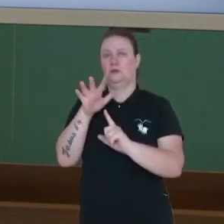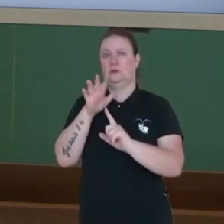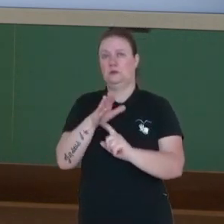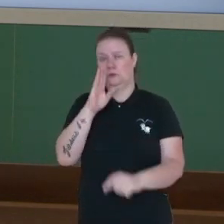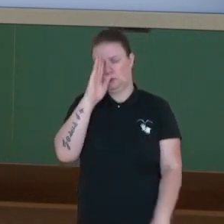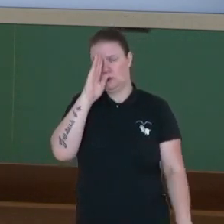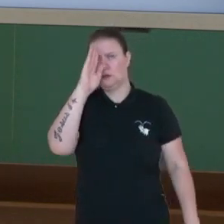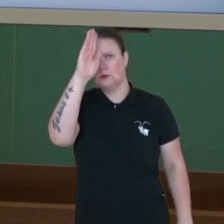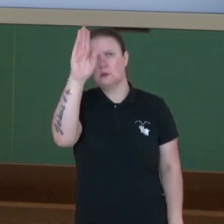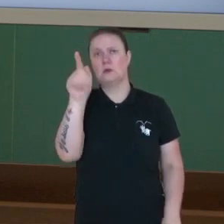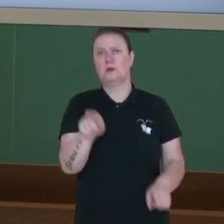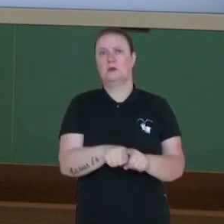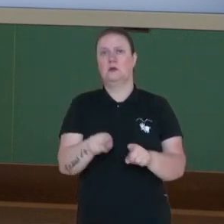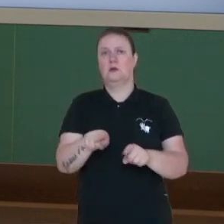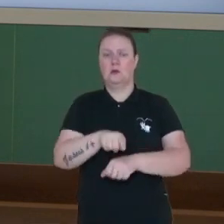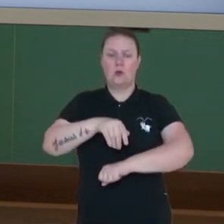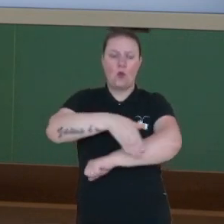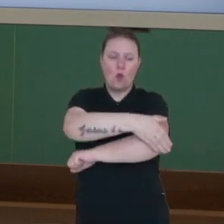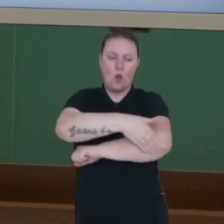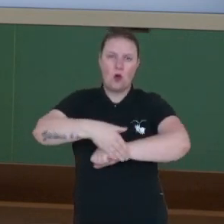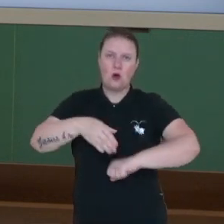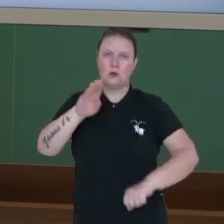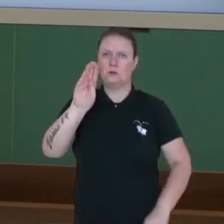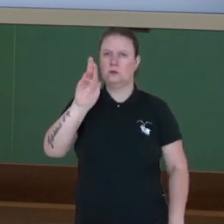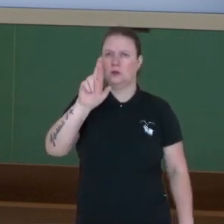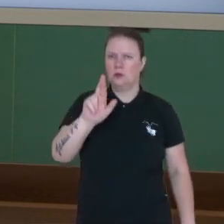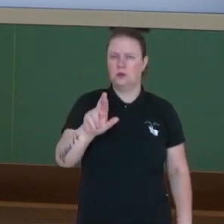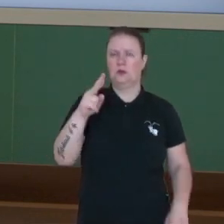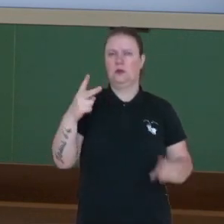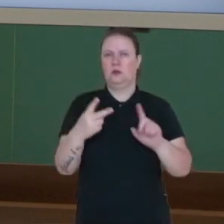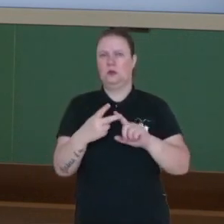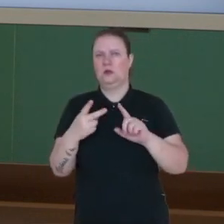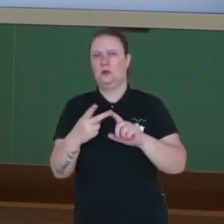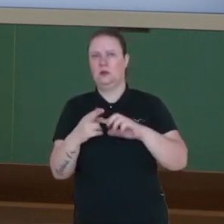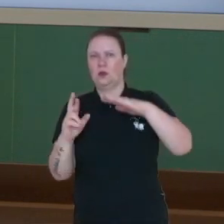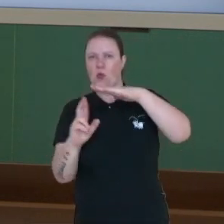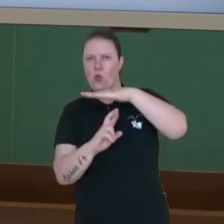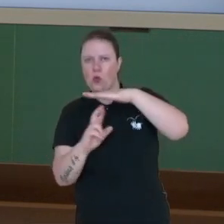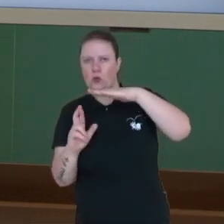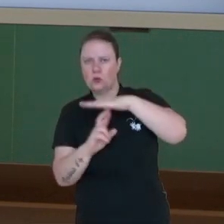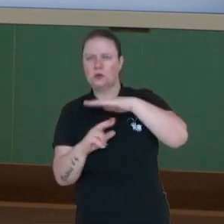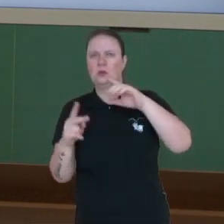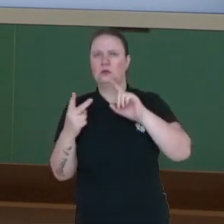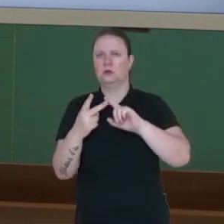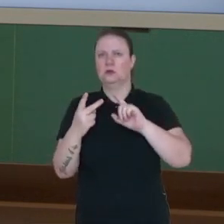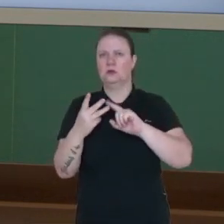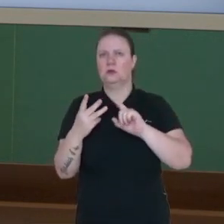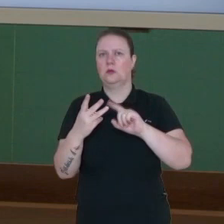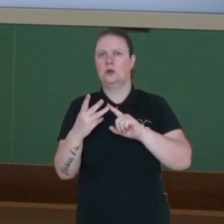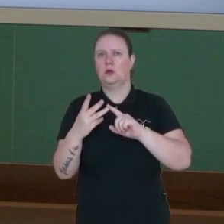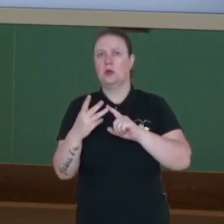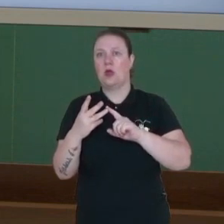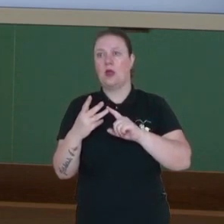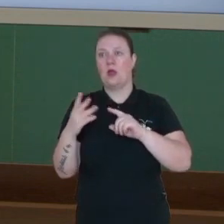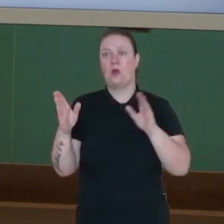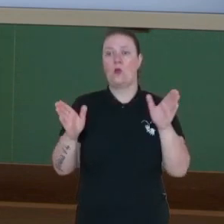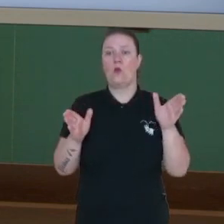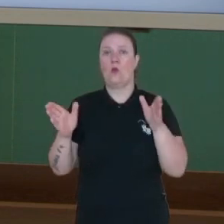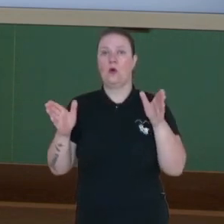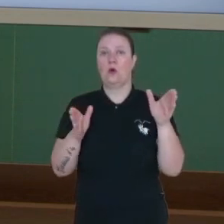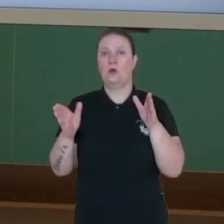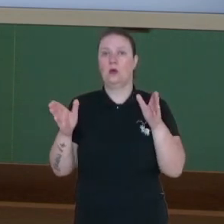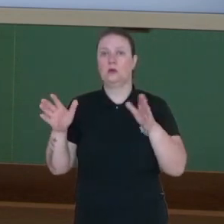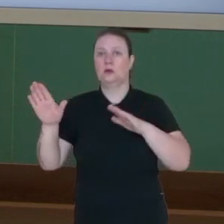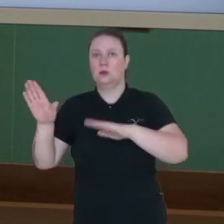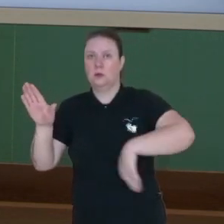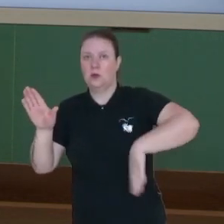a ligação rodoviária e ferroviária entre o litoral e a cidade de Curitiba, né? A ligação